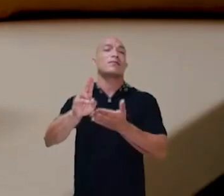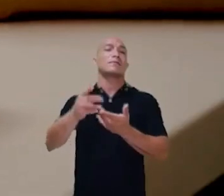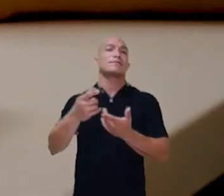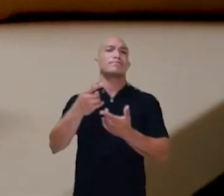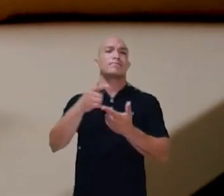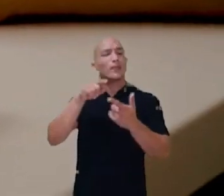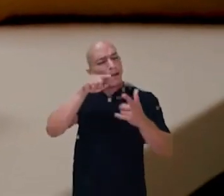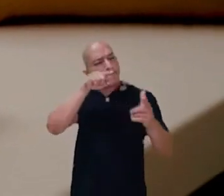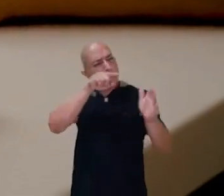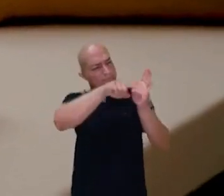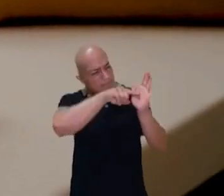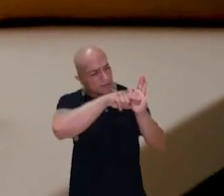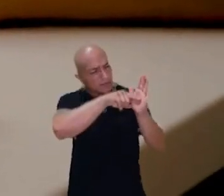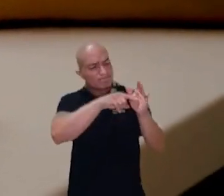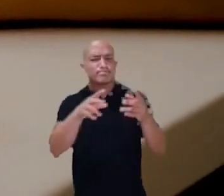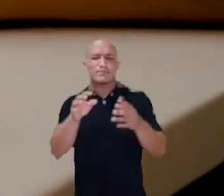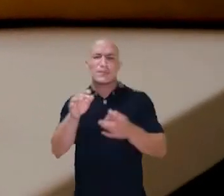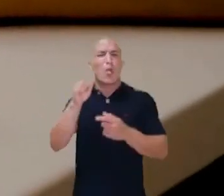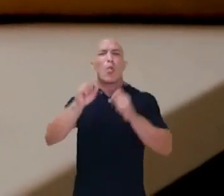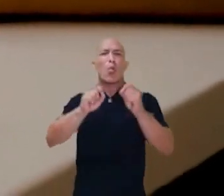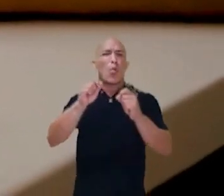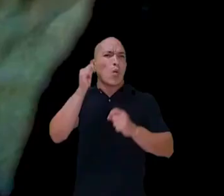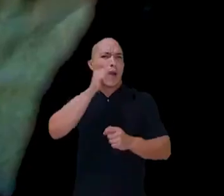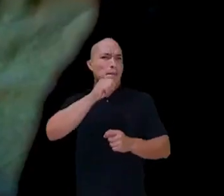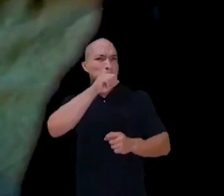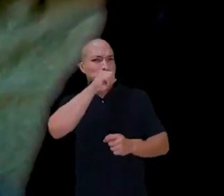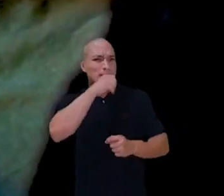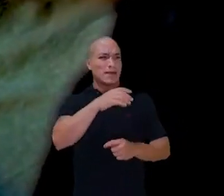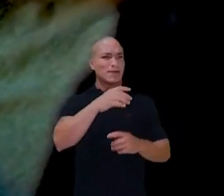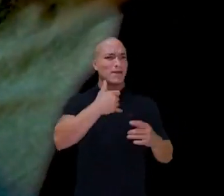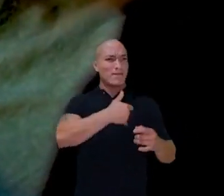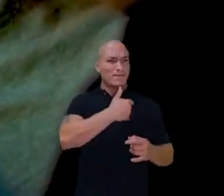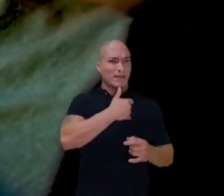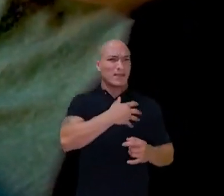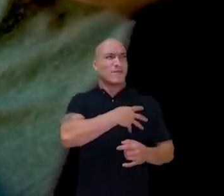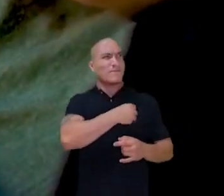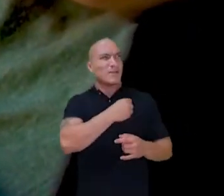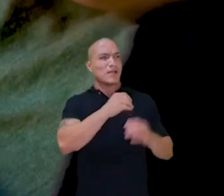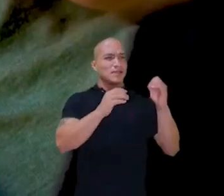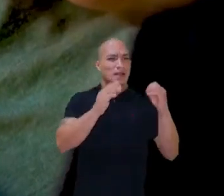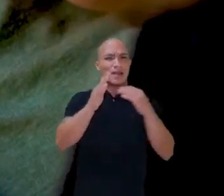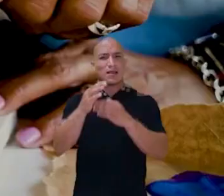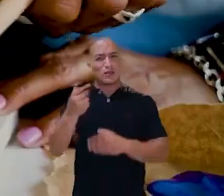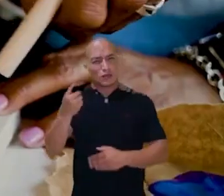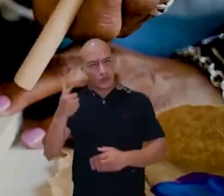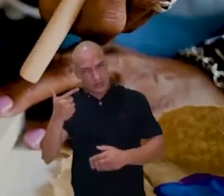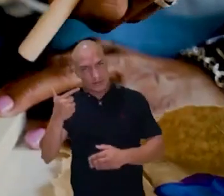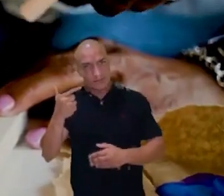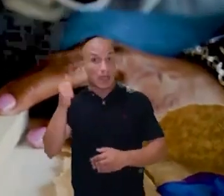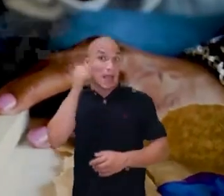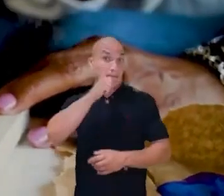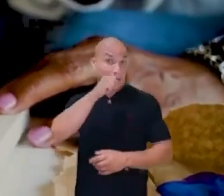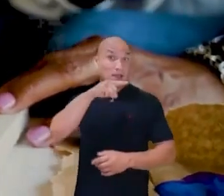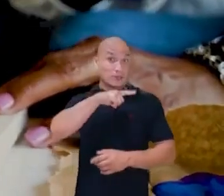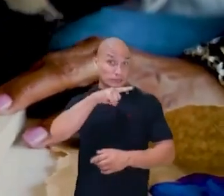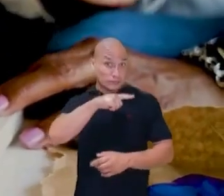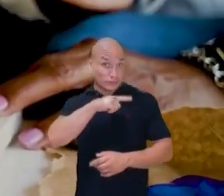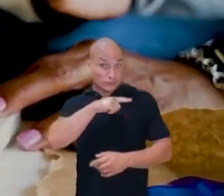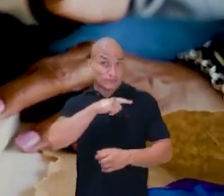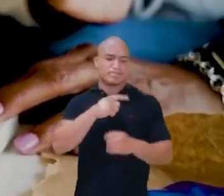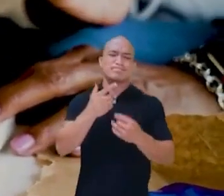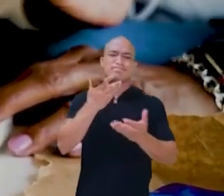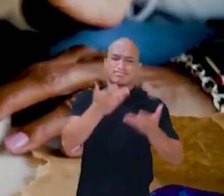exemplo, queria estudar porque foi ter filho, pariu Mateus é que balance, lugar de criança é na